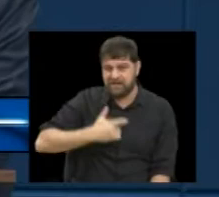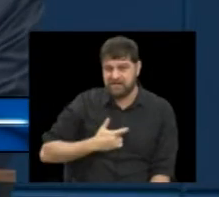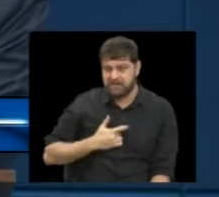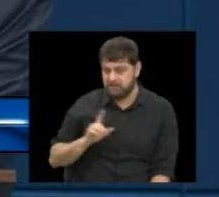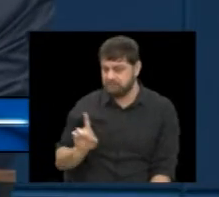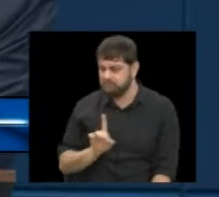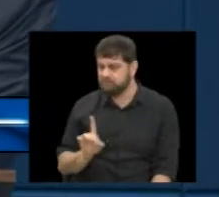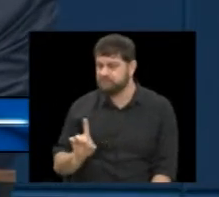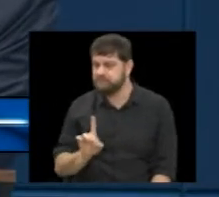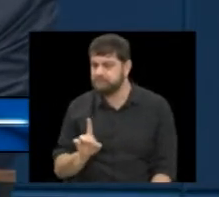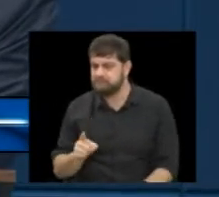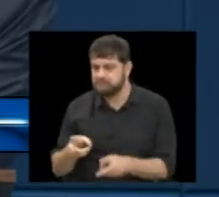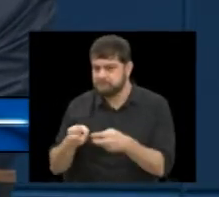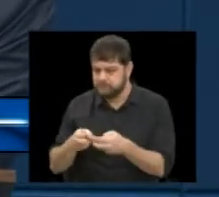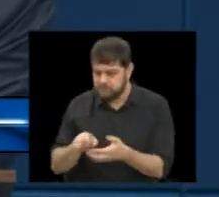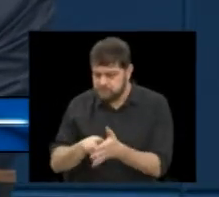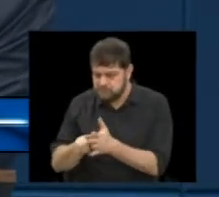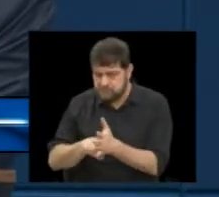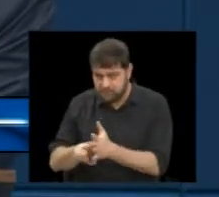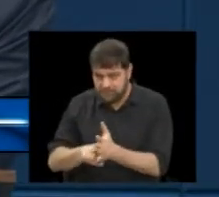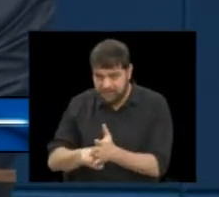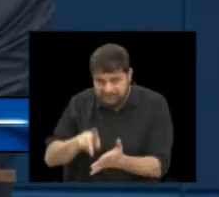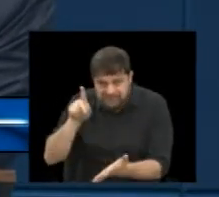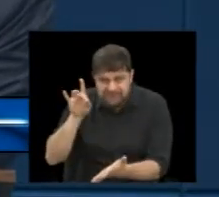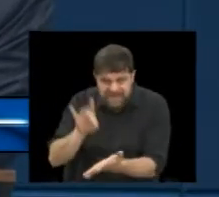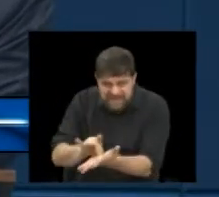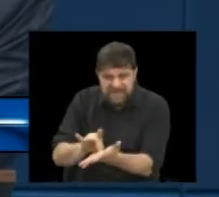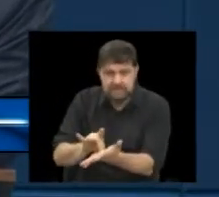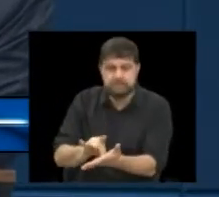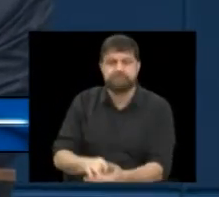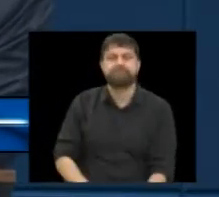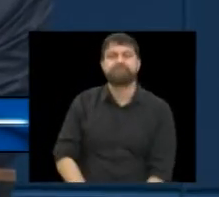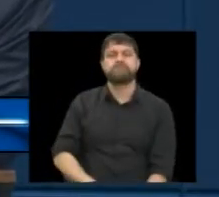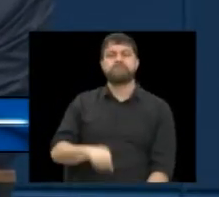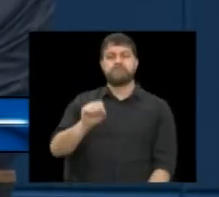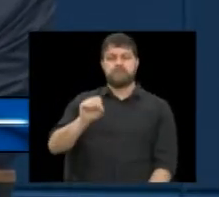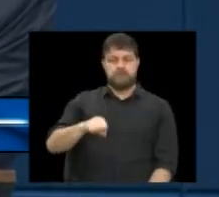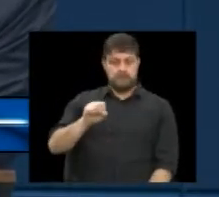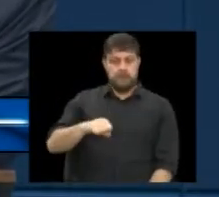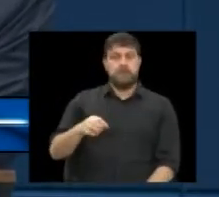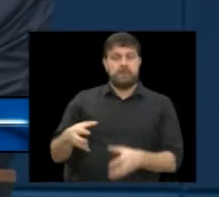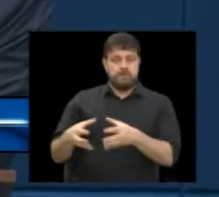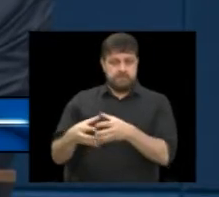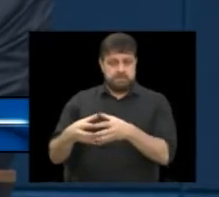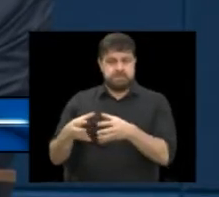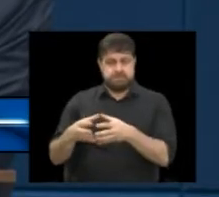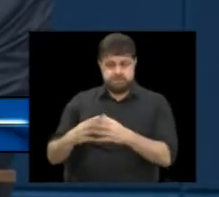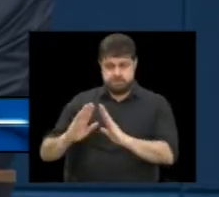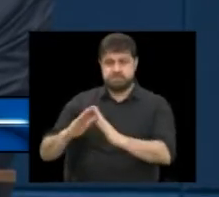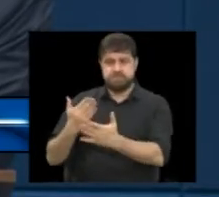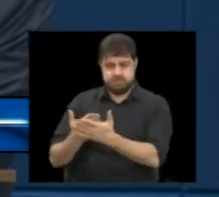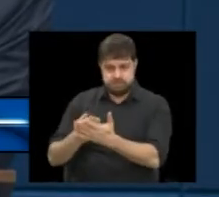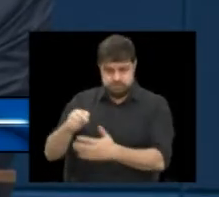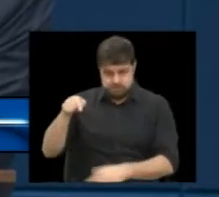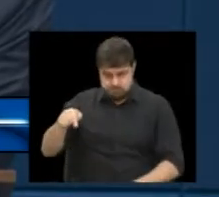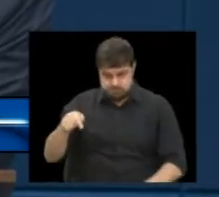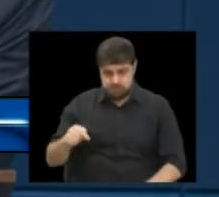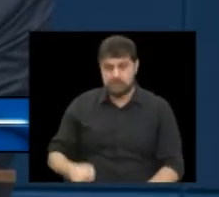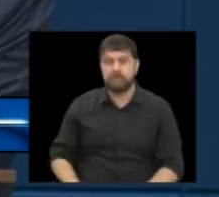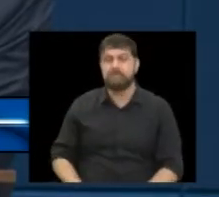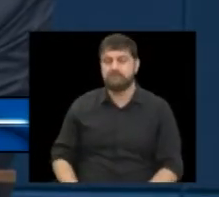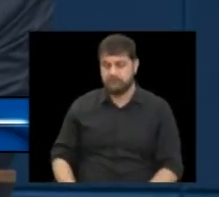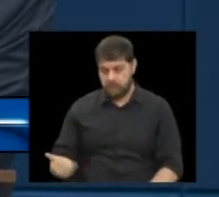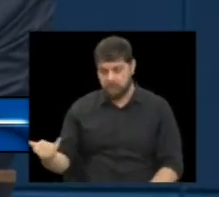se essa informação era verídica e realmente a equipe gestora da escola me